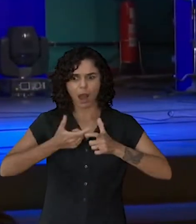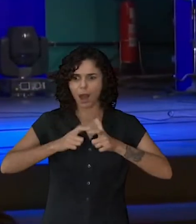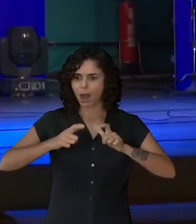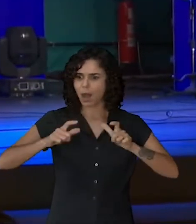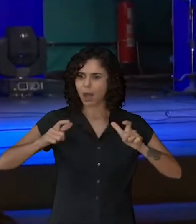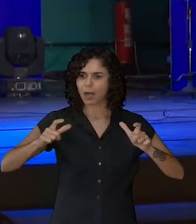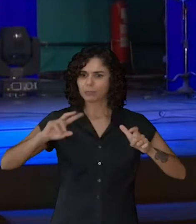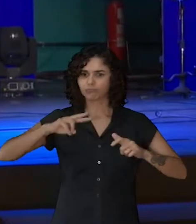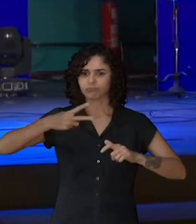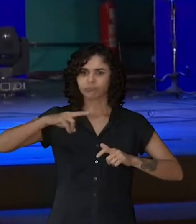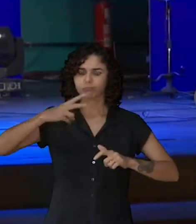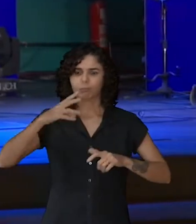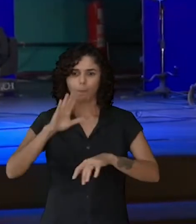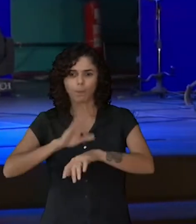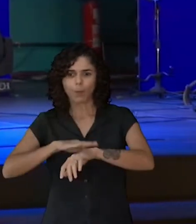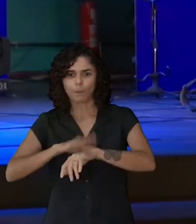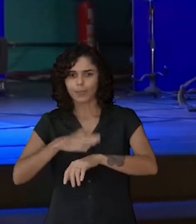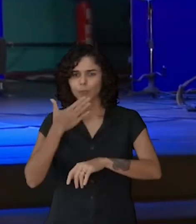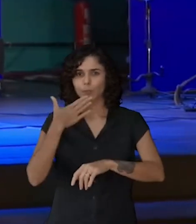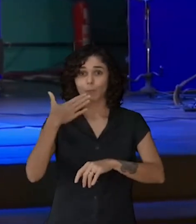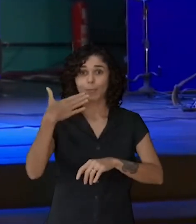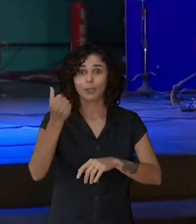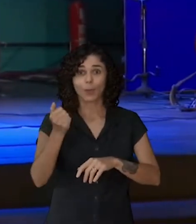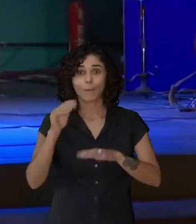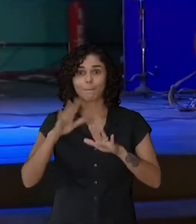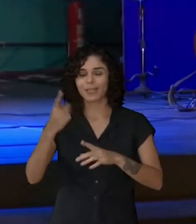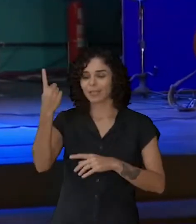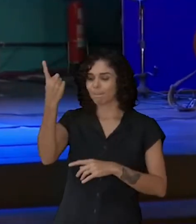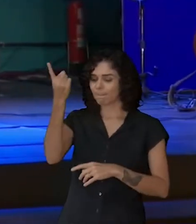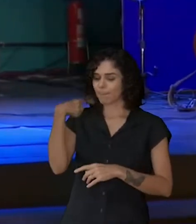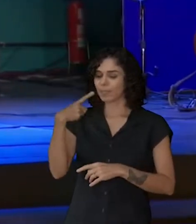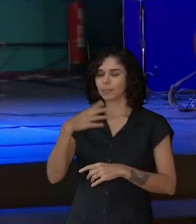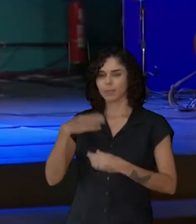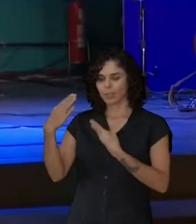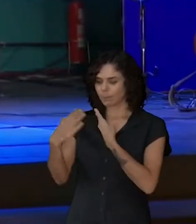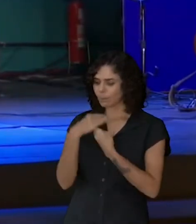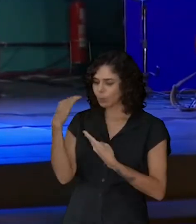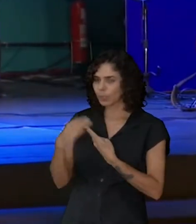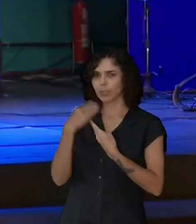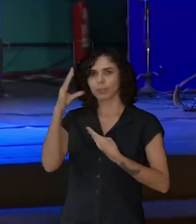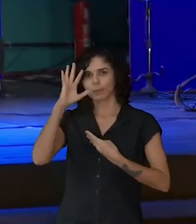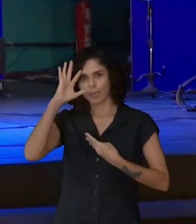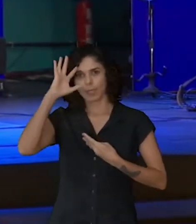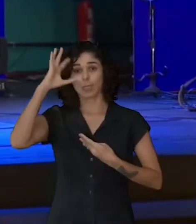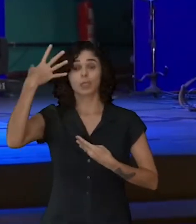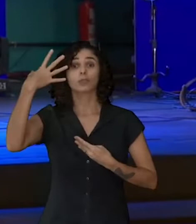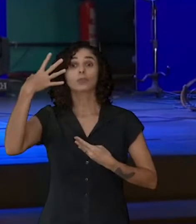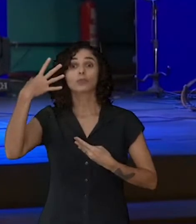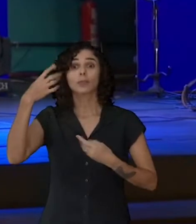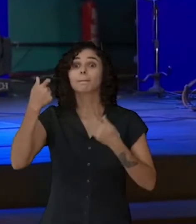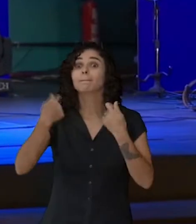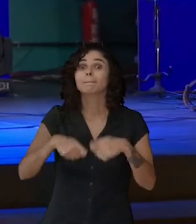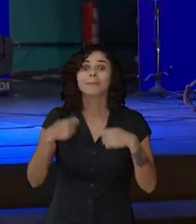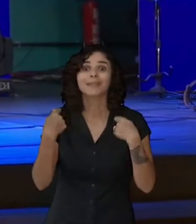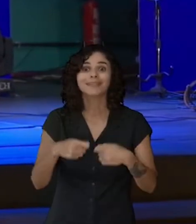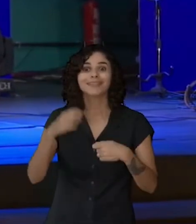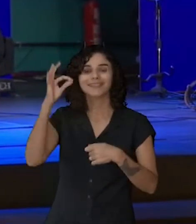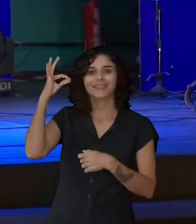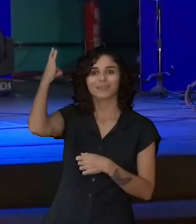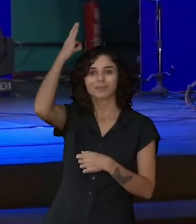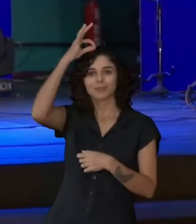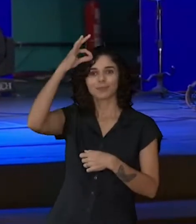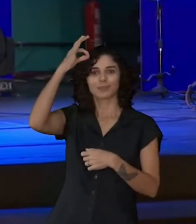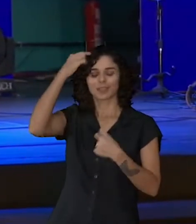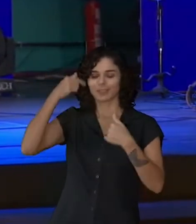meu melhor momento. Mas quem manda em mim, quem me orienta para tomar as decisões, precisa ser o Espírito Santo de